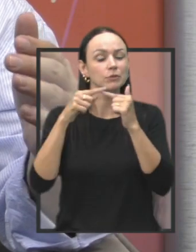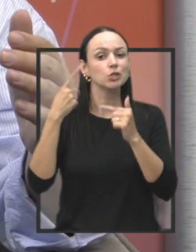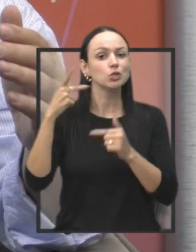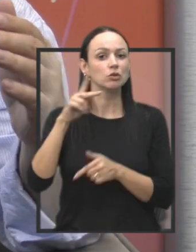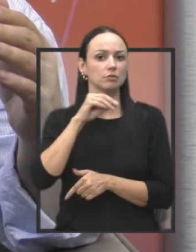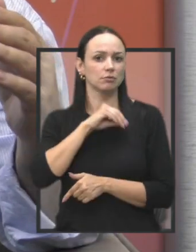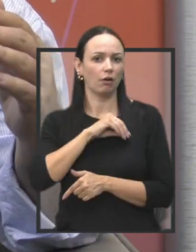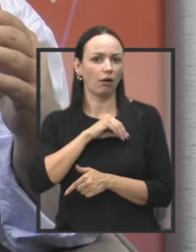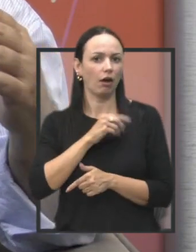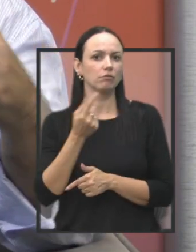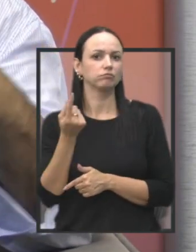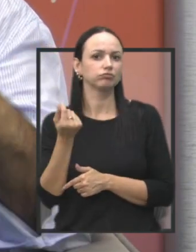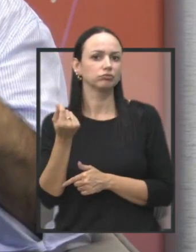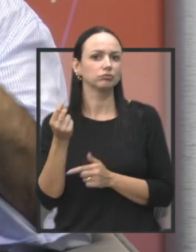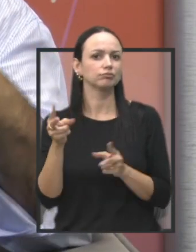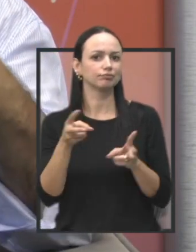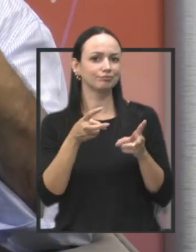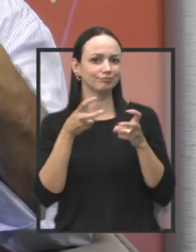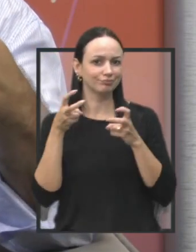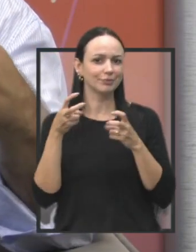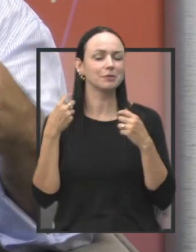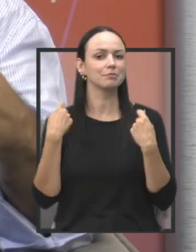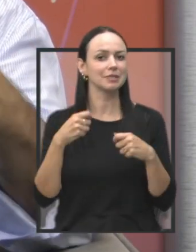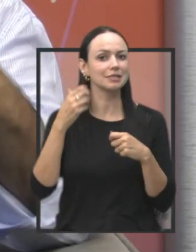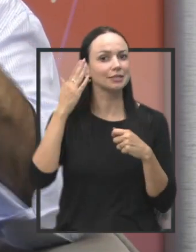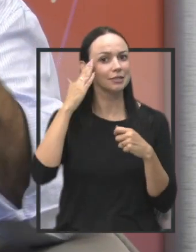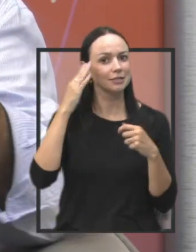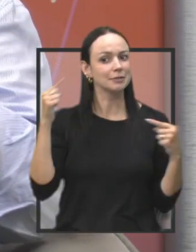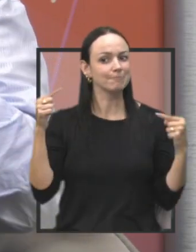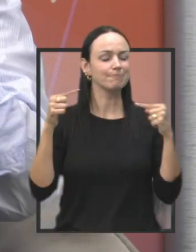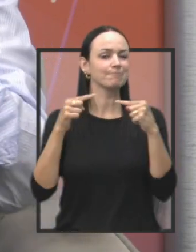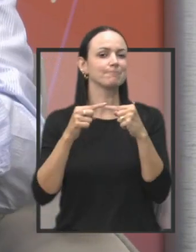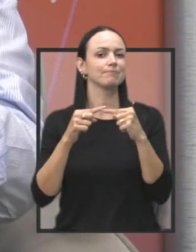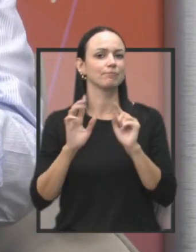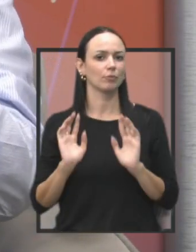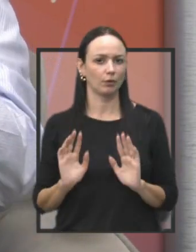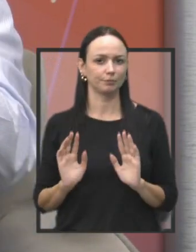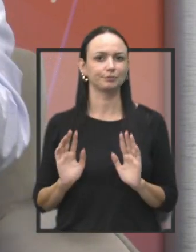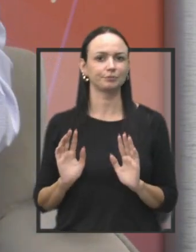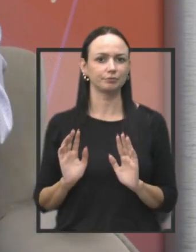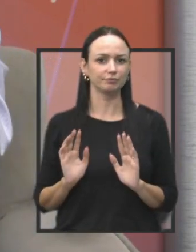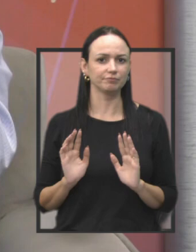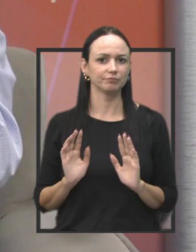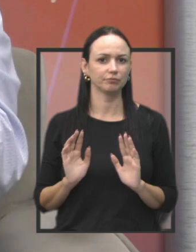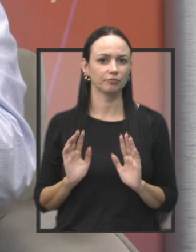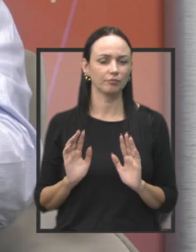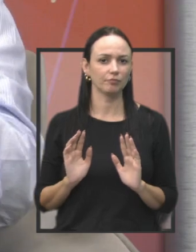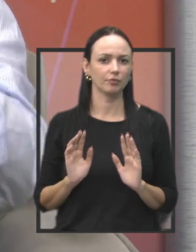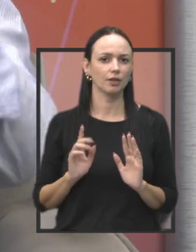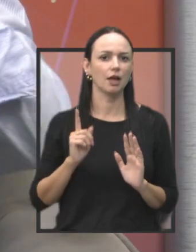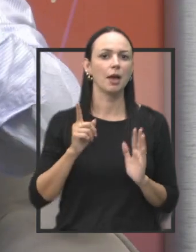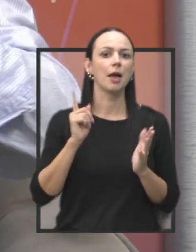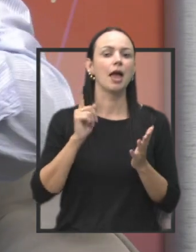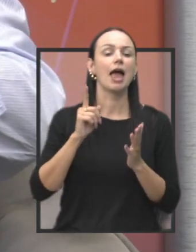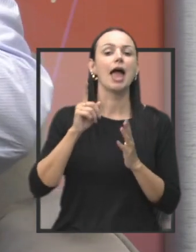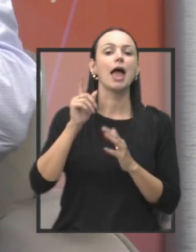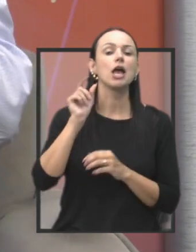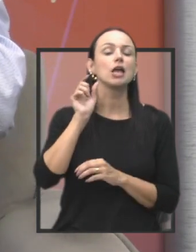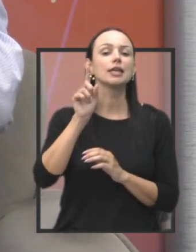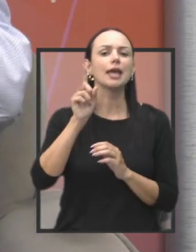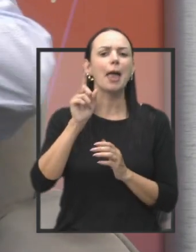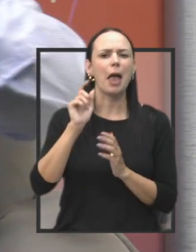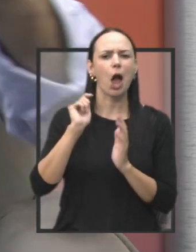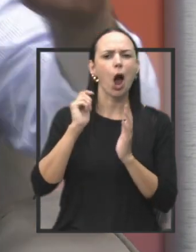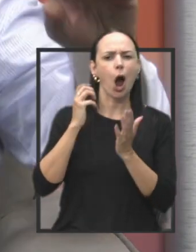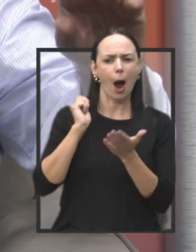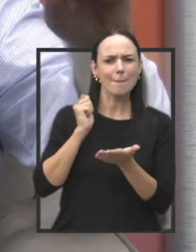Então, é muito importante a gente estar esclarecendo essa questão de cobrar o PIX, é a questão da